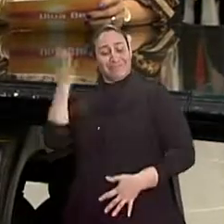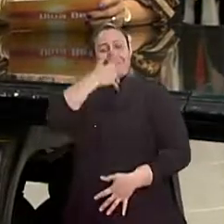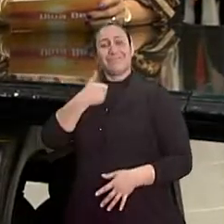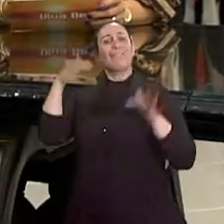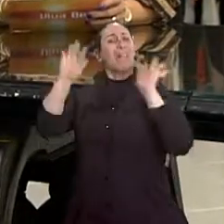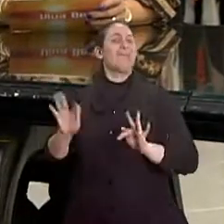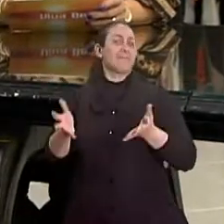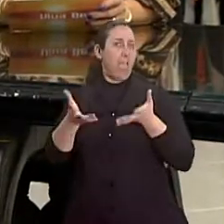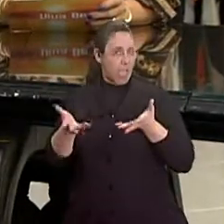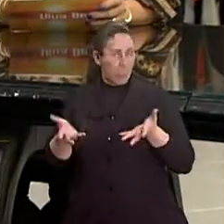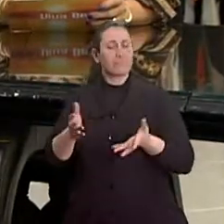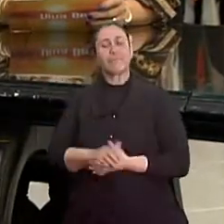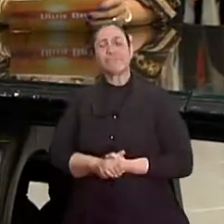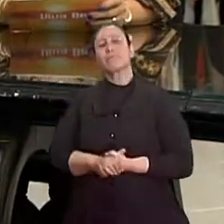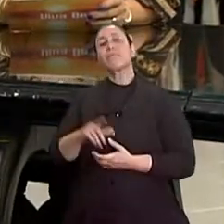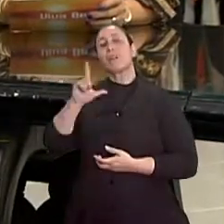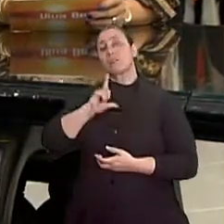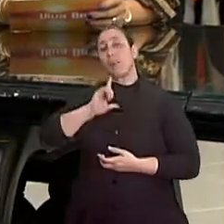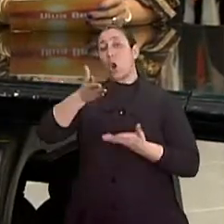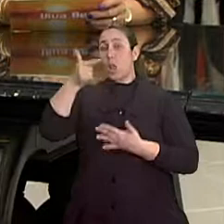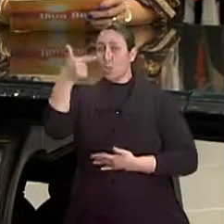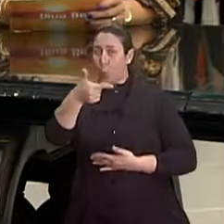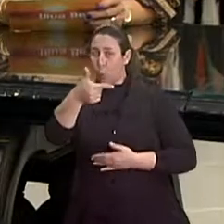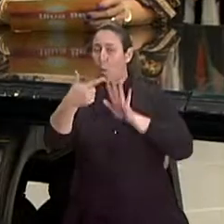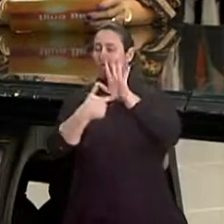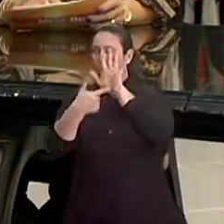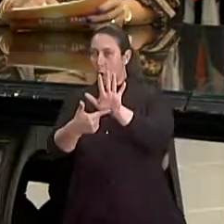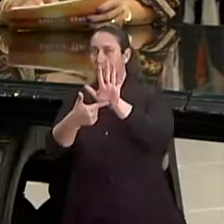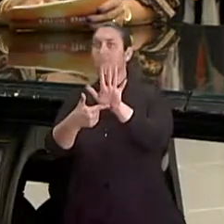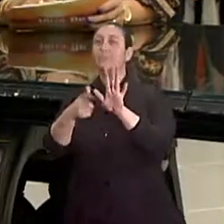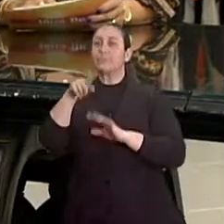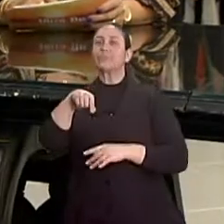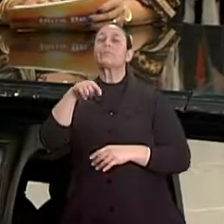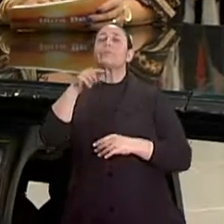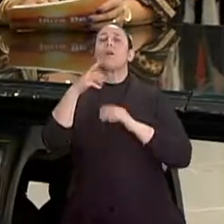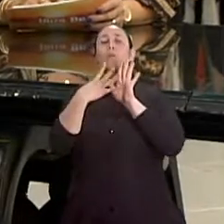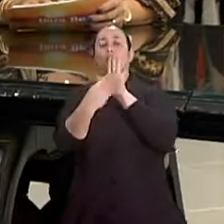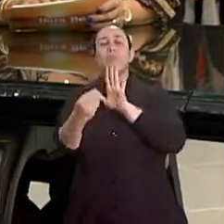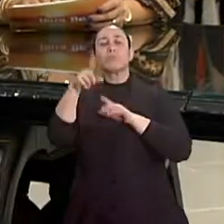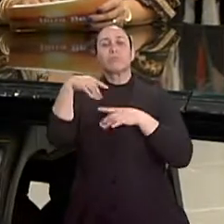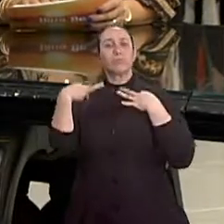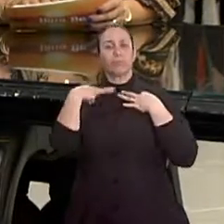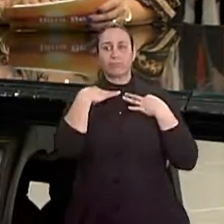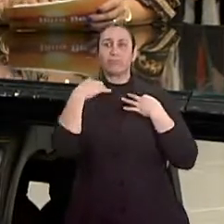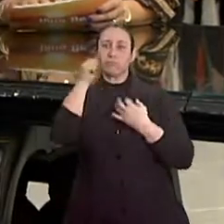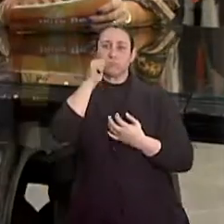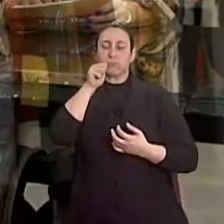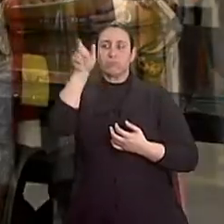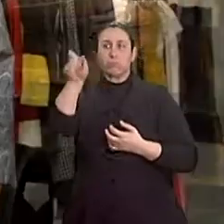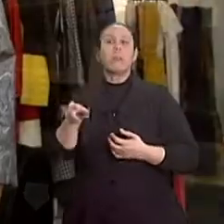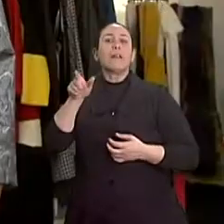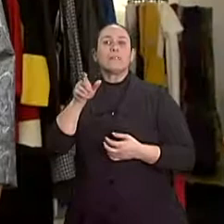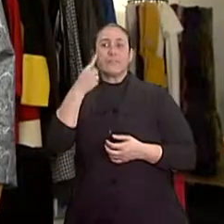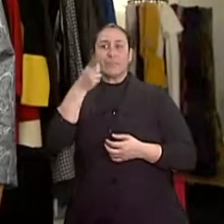Bom, aqui é uma segunda opção, já é uma, as cobras agora esse ano estão deitando e rolando, né? Perfeito. Então, a mulher que já meio cobra, a filha